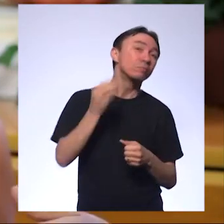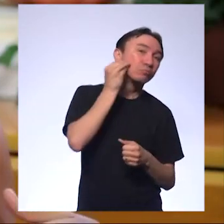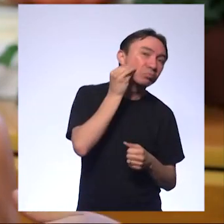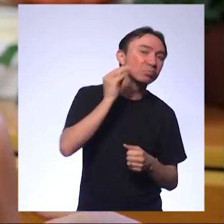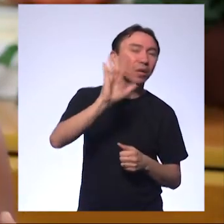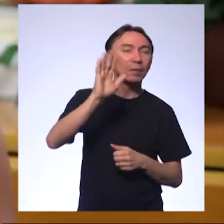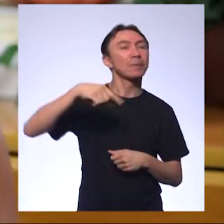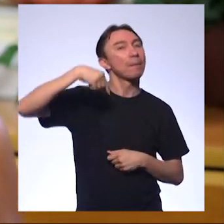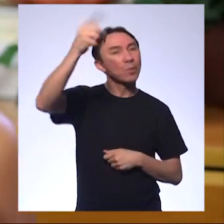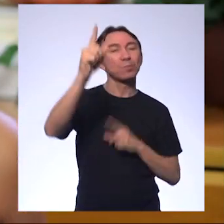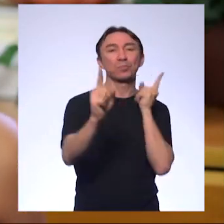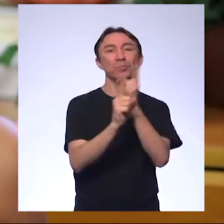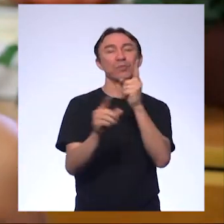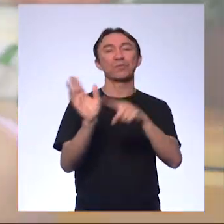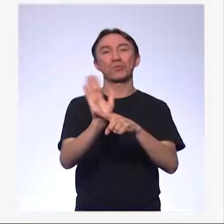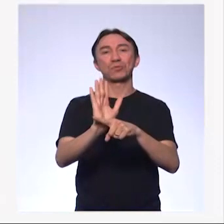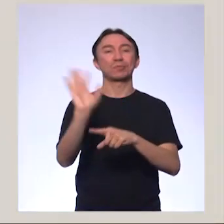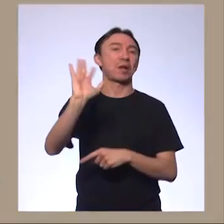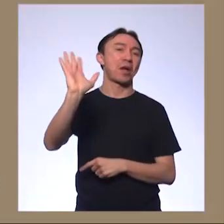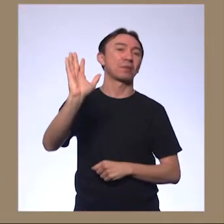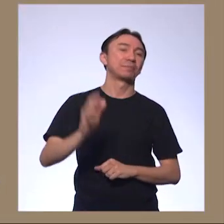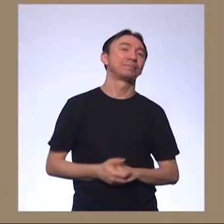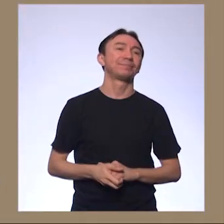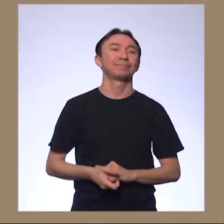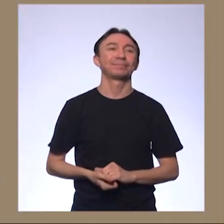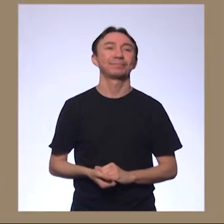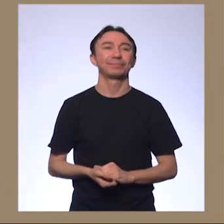vídeo. Tchau!